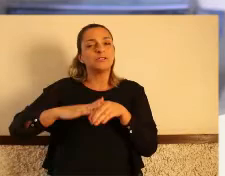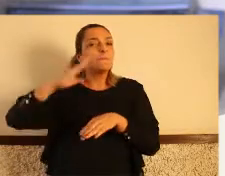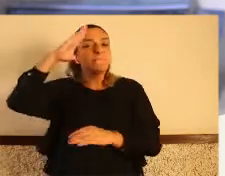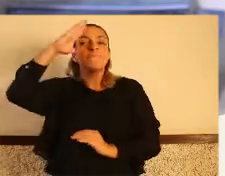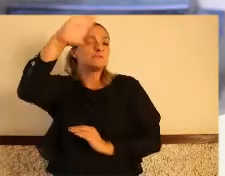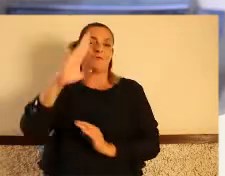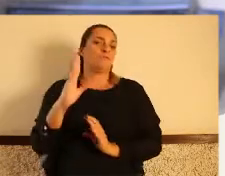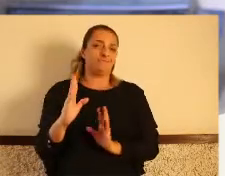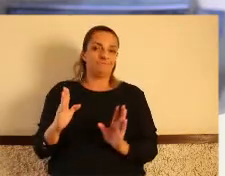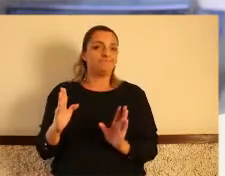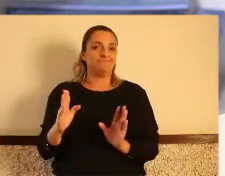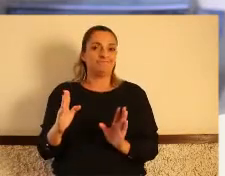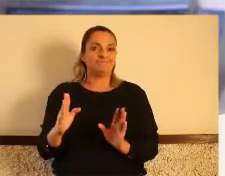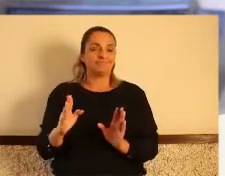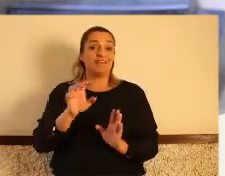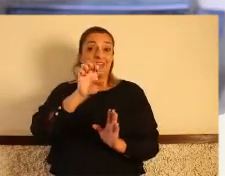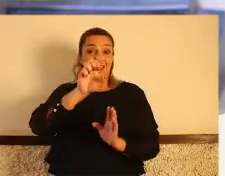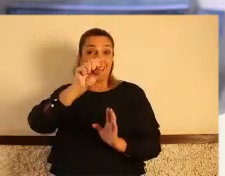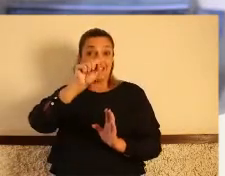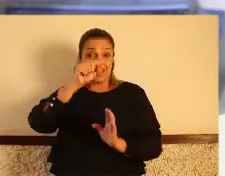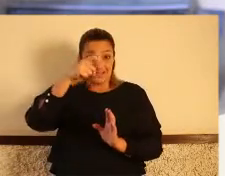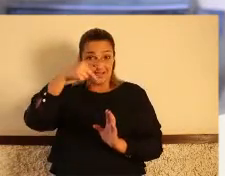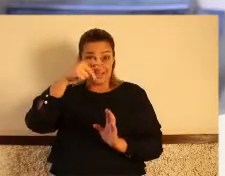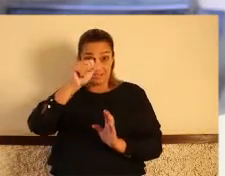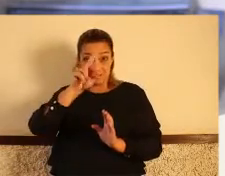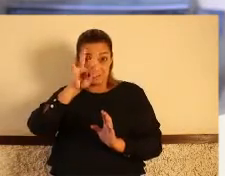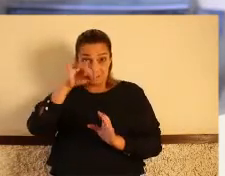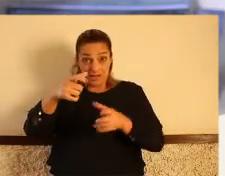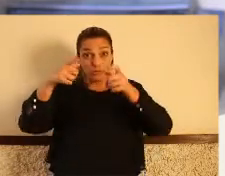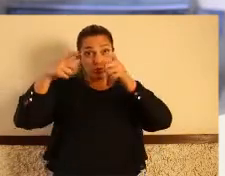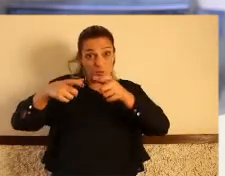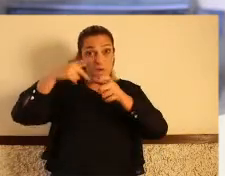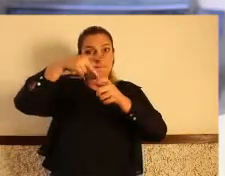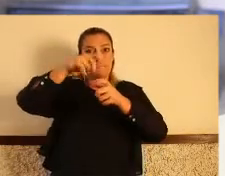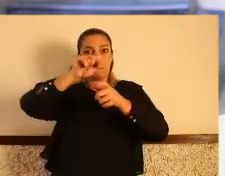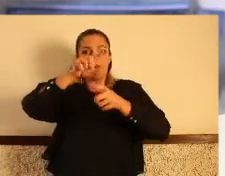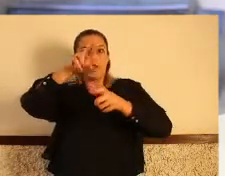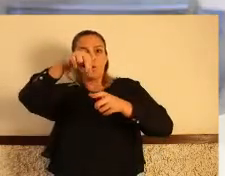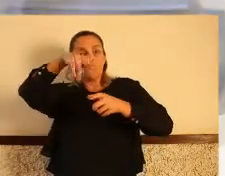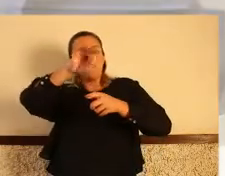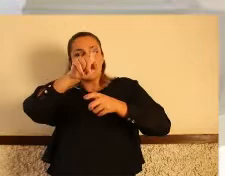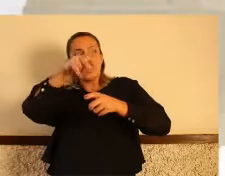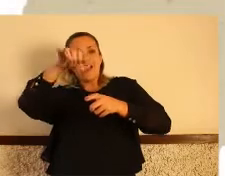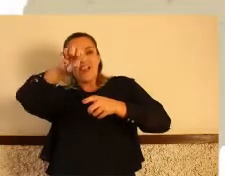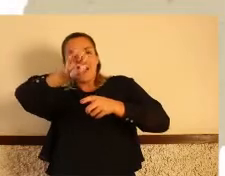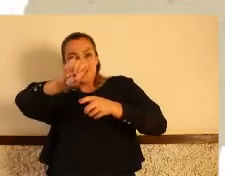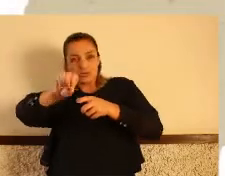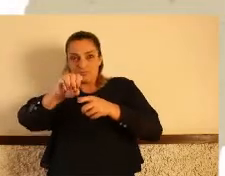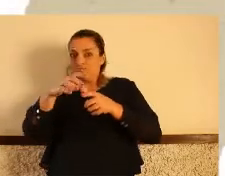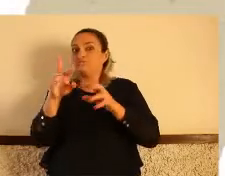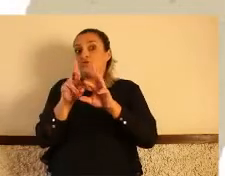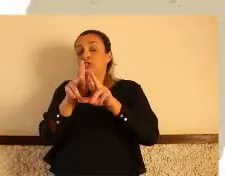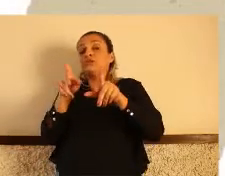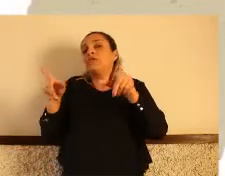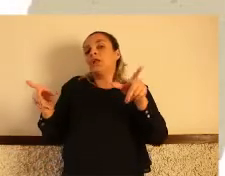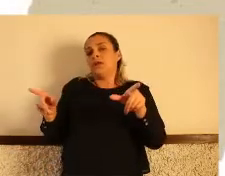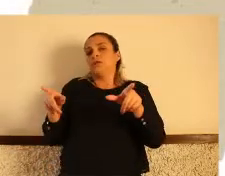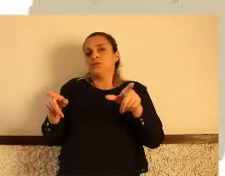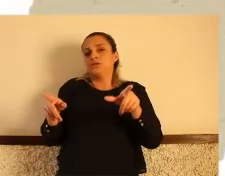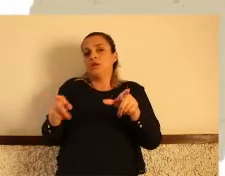informações: Esparta está localizada na região do Peloponeso. Toda regra tem a sua